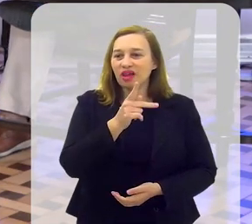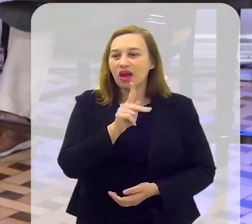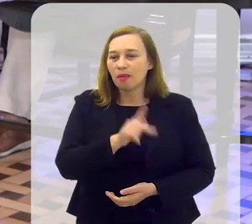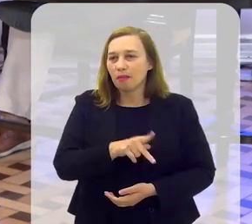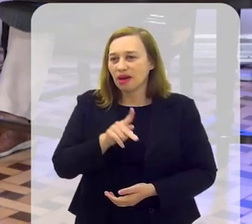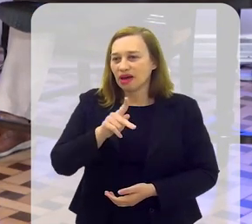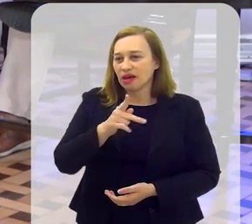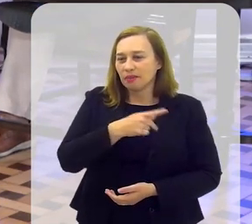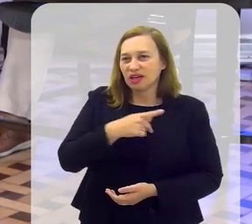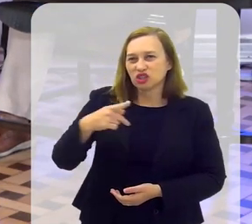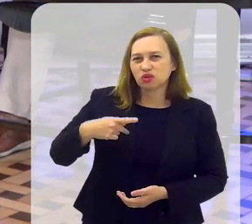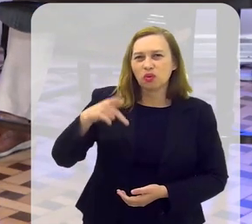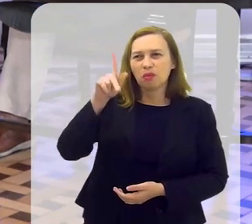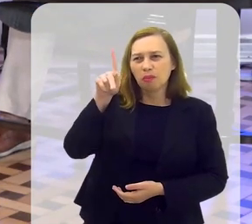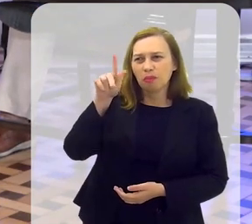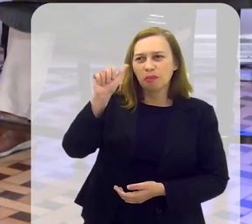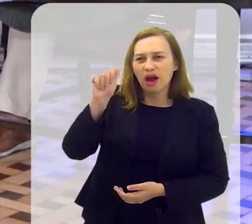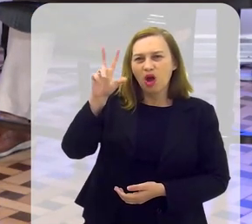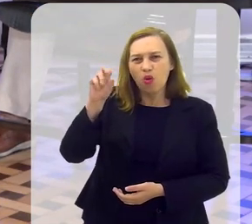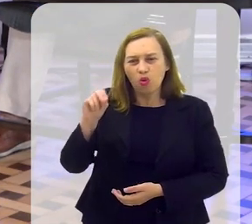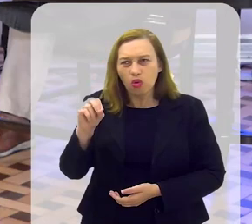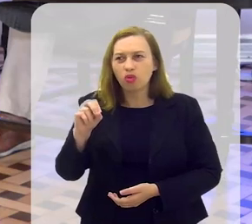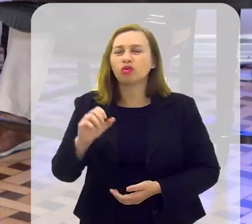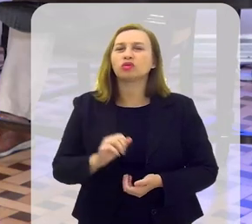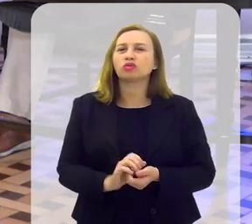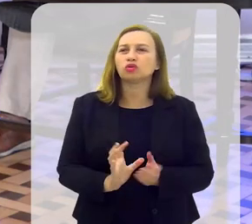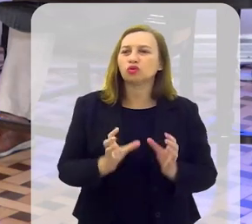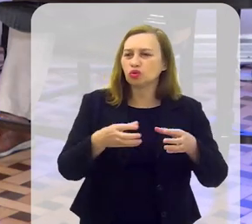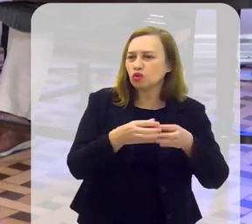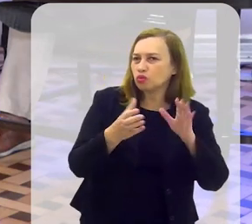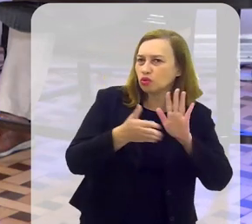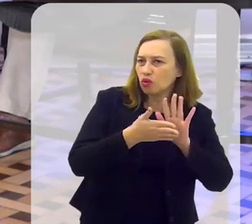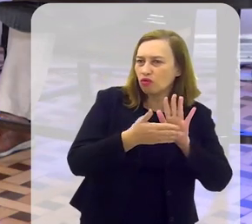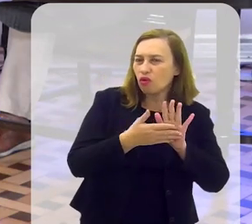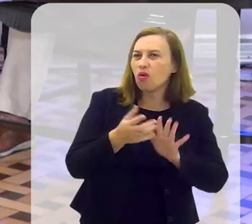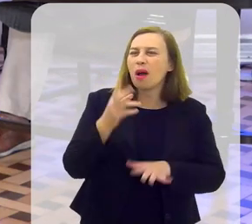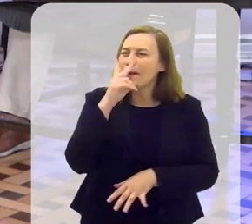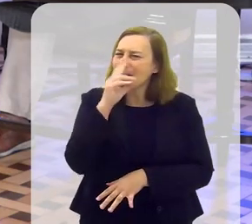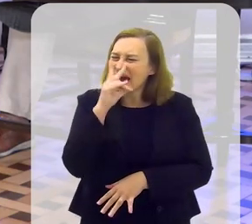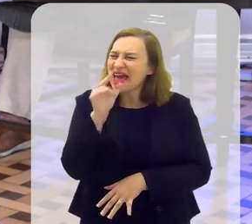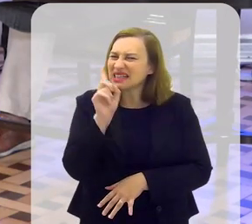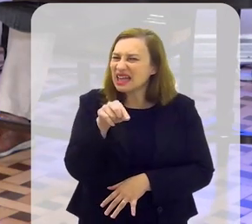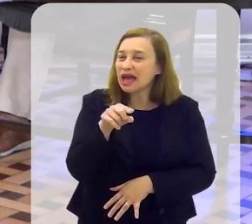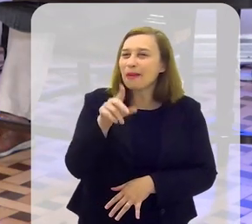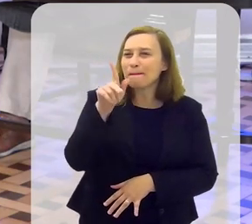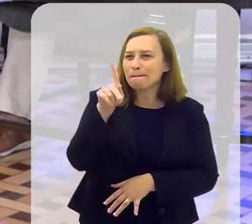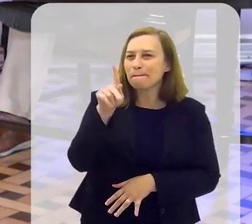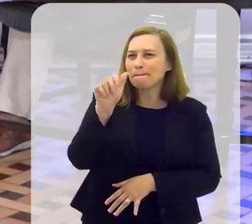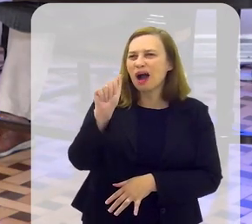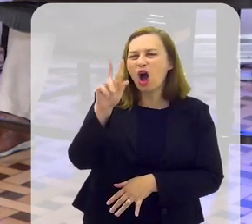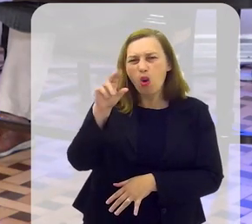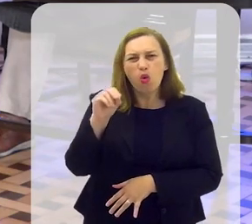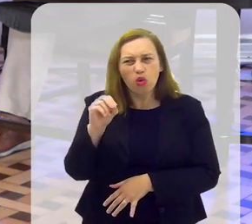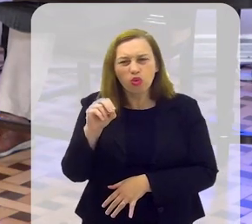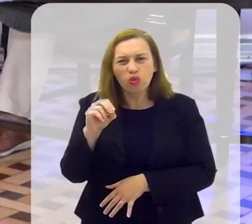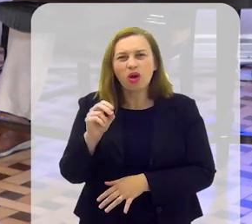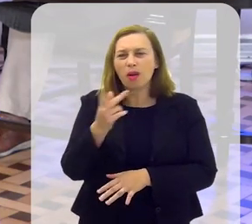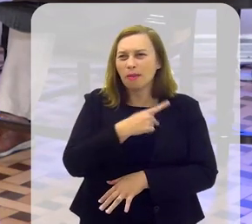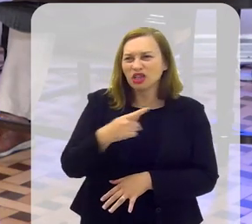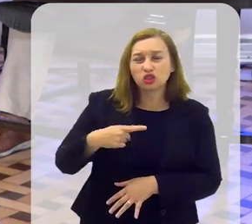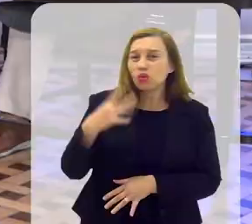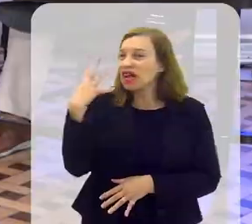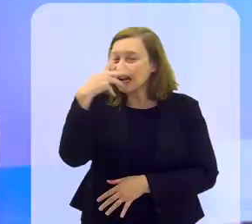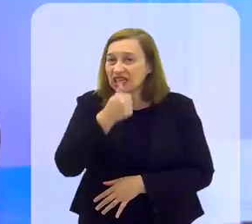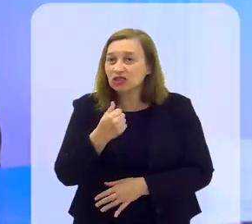Paulo César do grupo Altos Louvores a gente parece que né Paulo César né meu Deus Pastor Paulo César